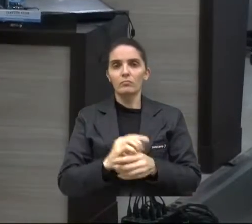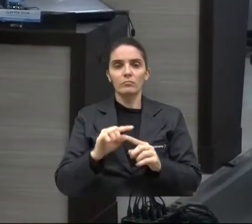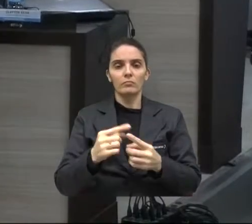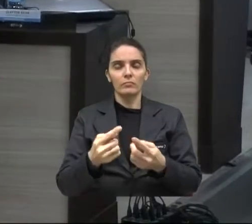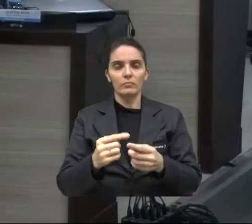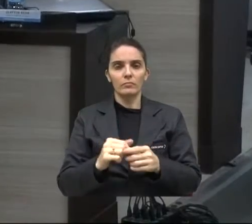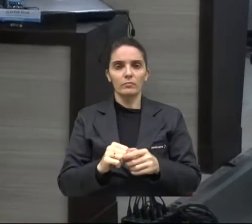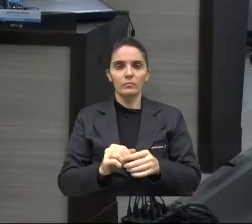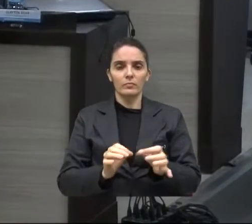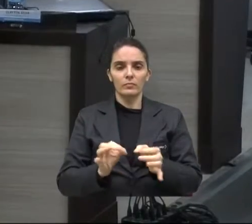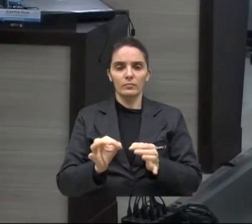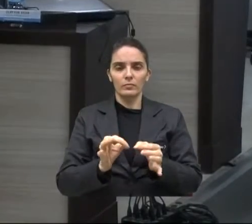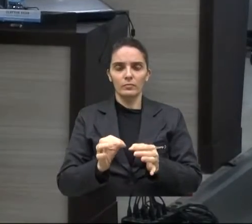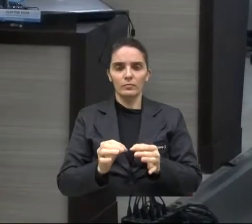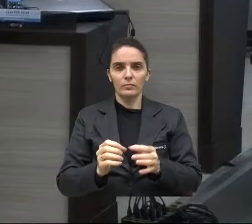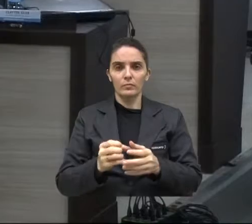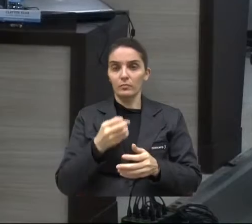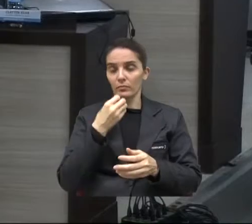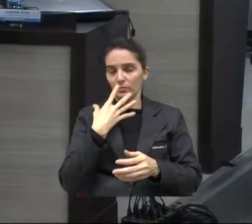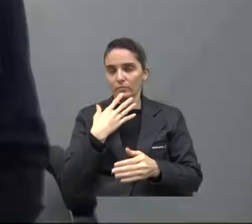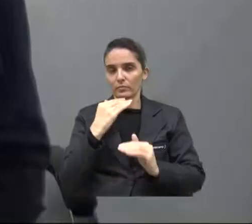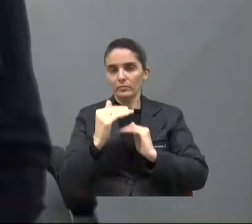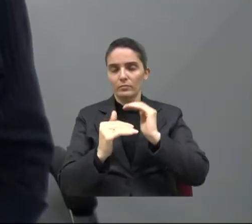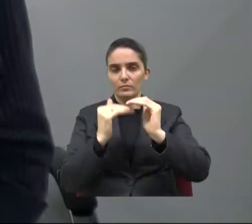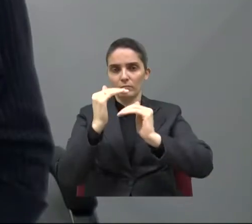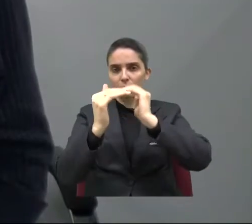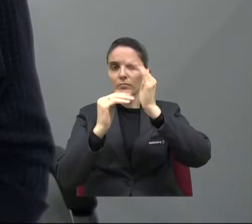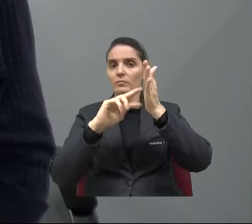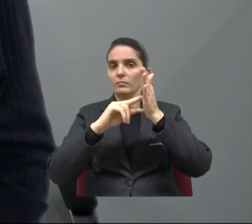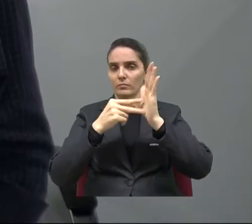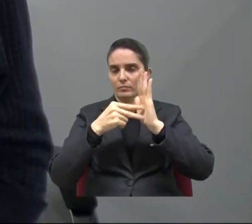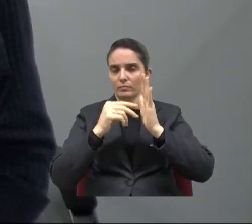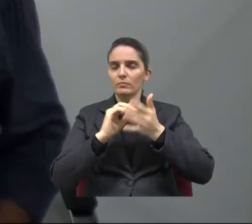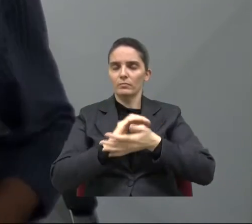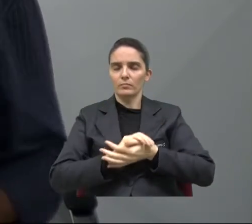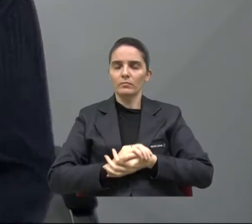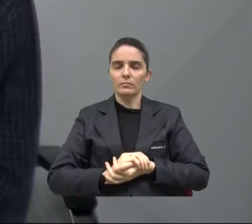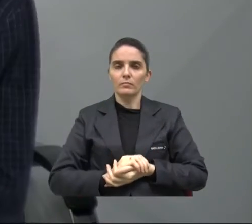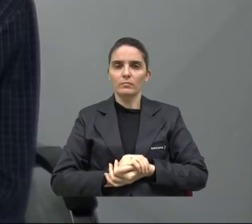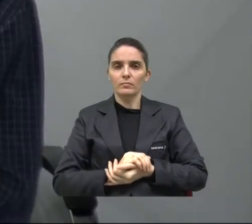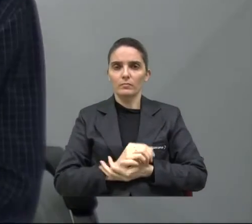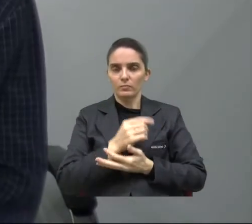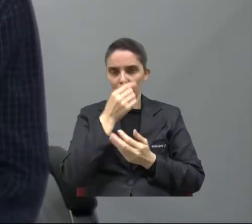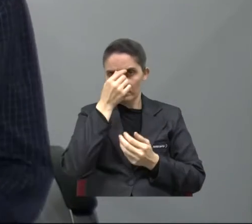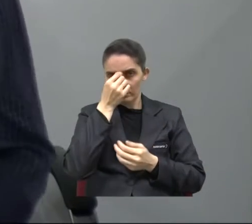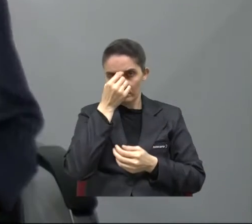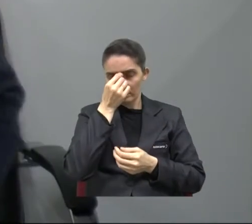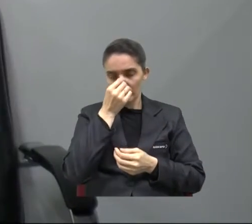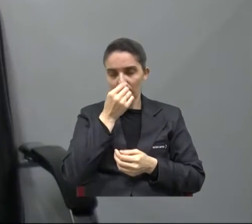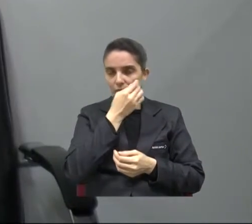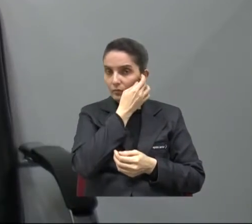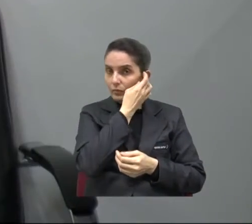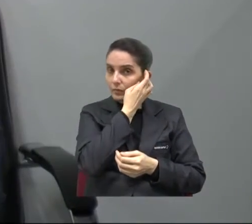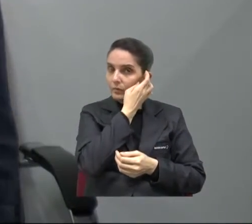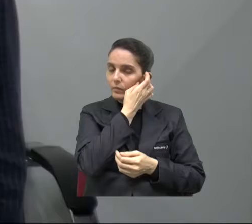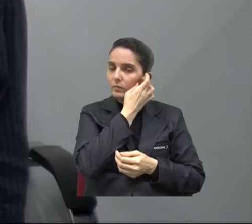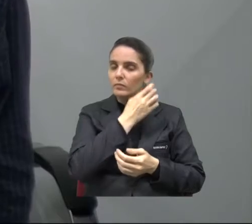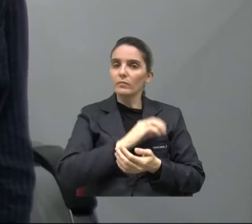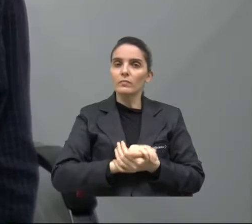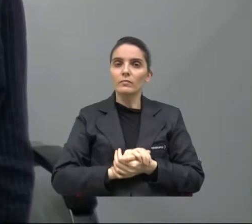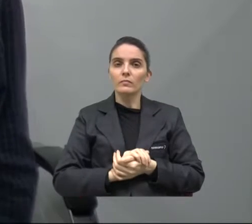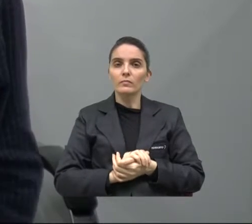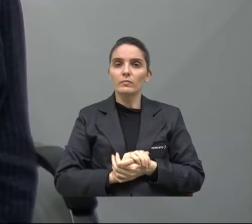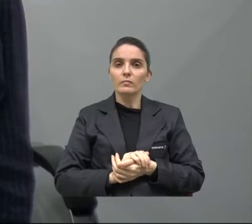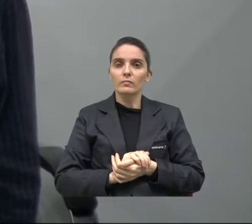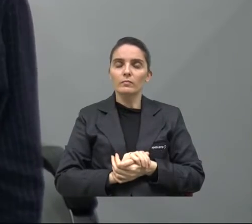de um projeto inovador que vai trazer desenvolvimento. Eu tive, no projeto que a gente desenvolve de vereador no seu bairro, eu tive em